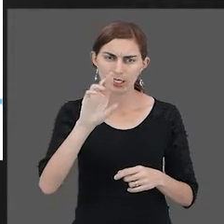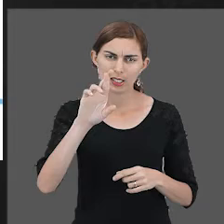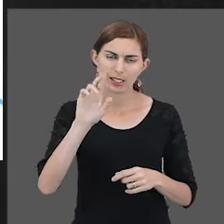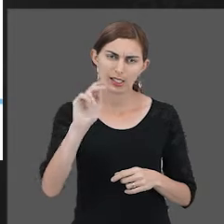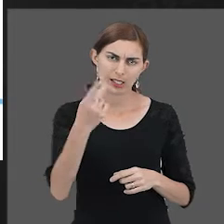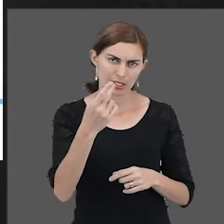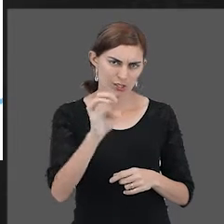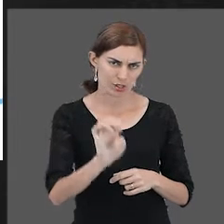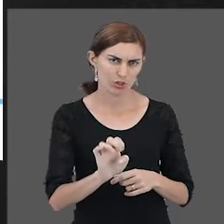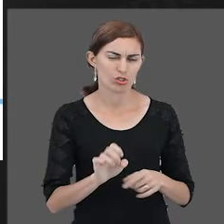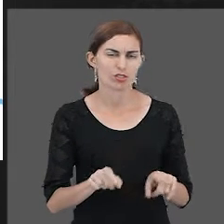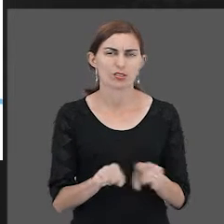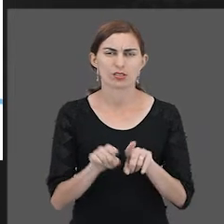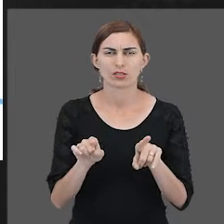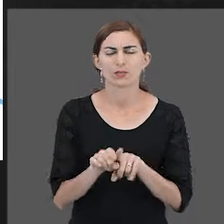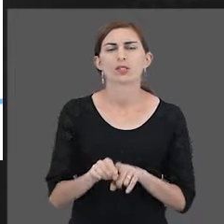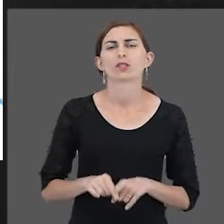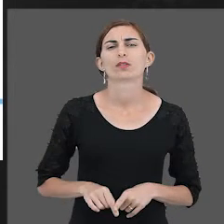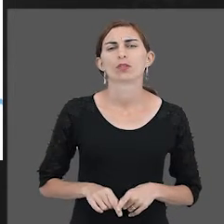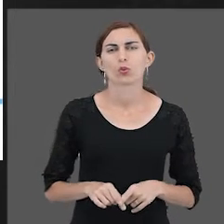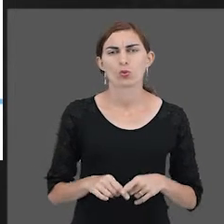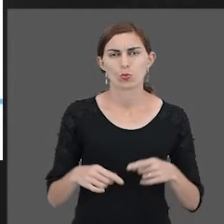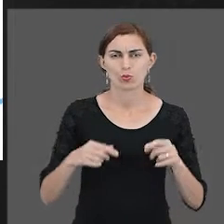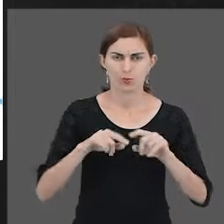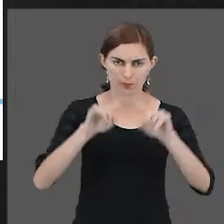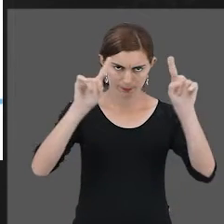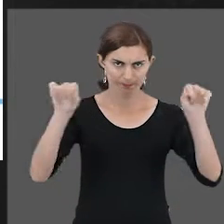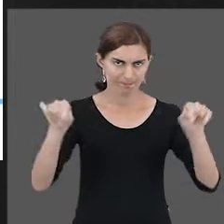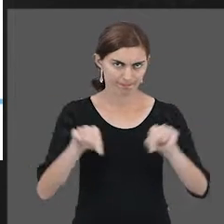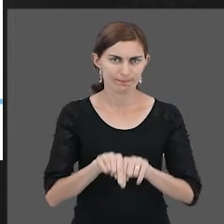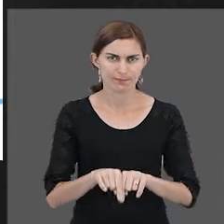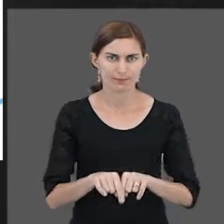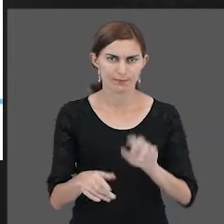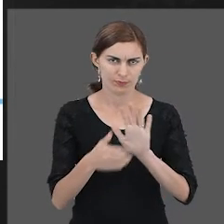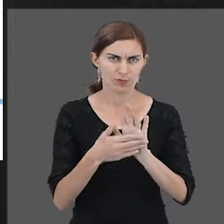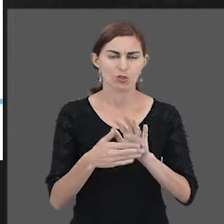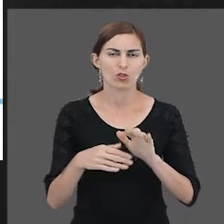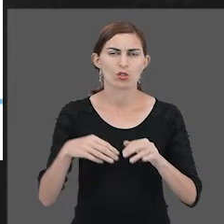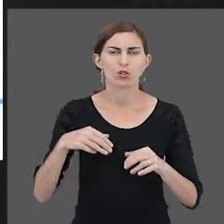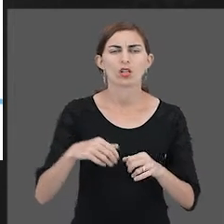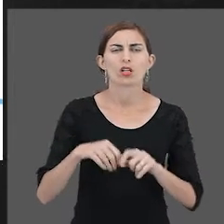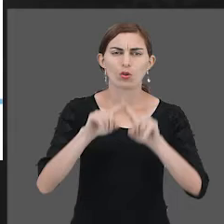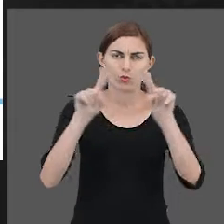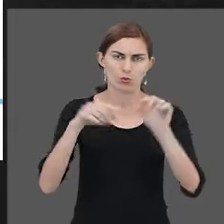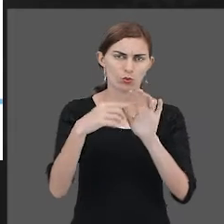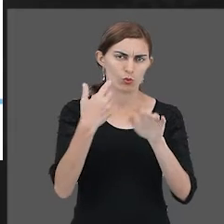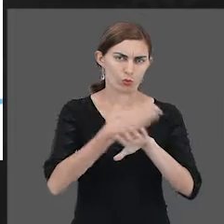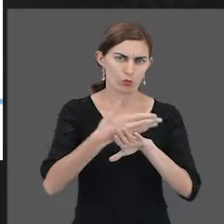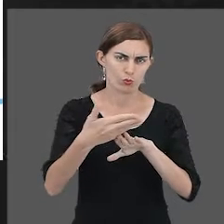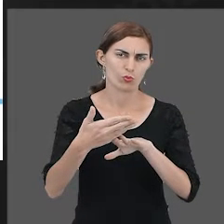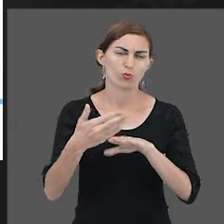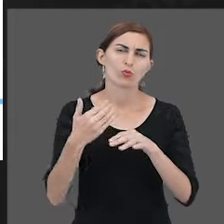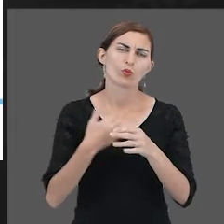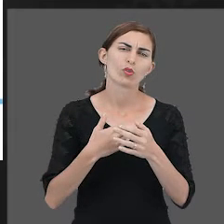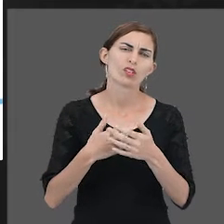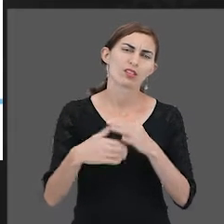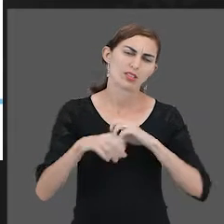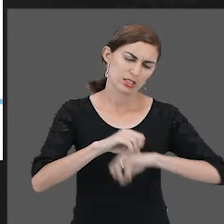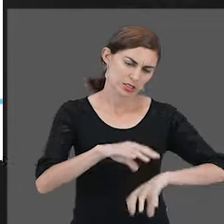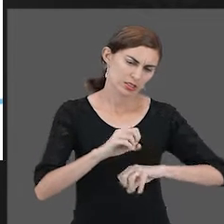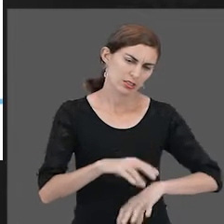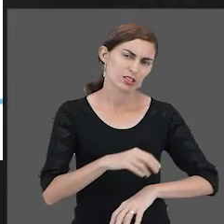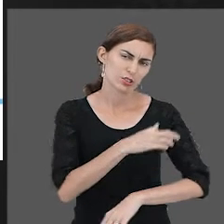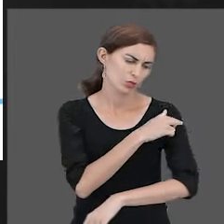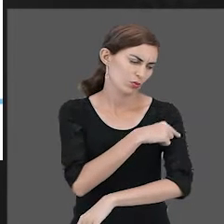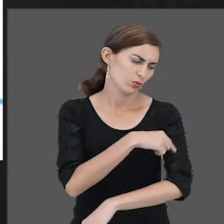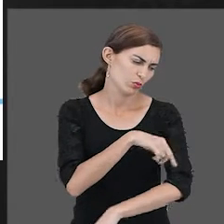tempo parcial. O padrão, o 1, né, é o anos iniciais do ensino